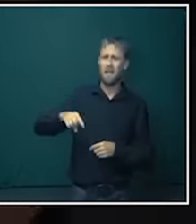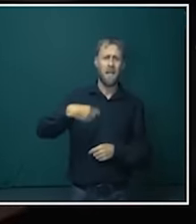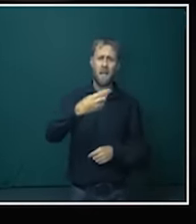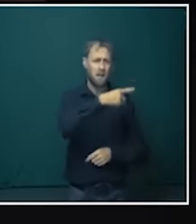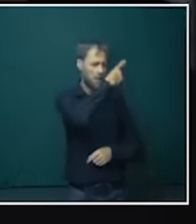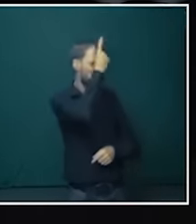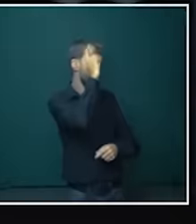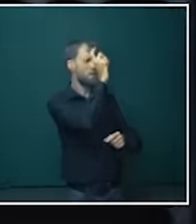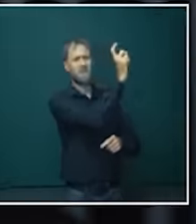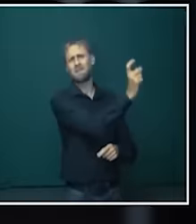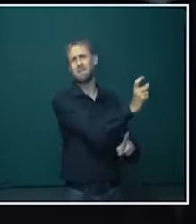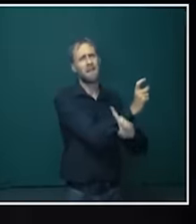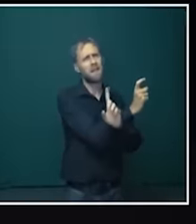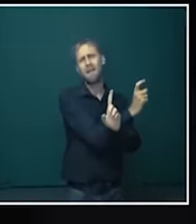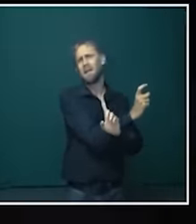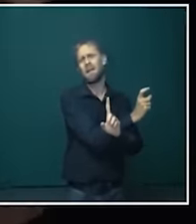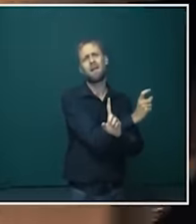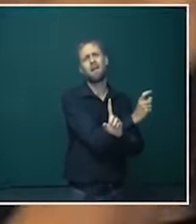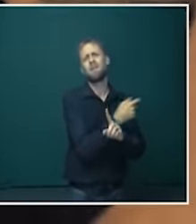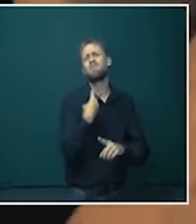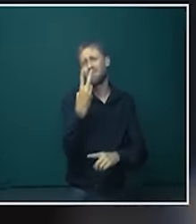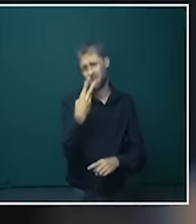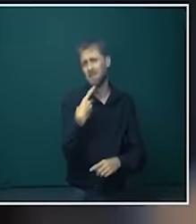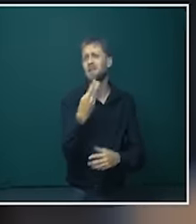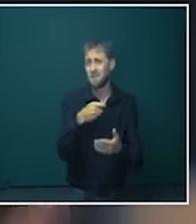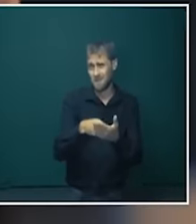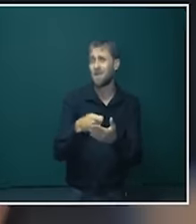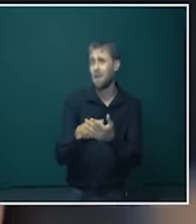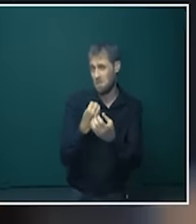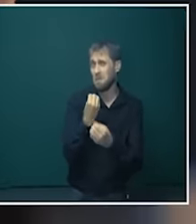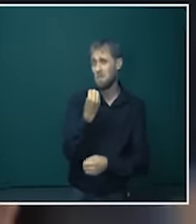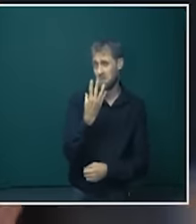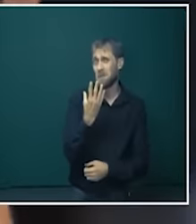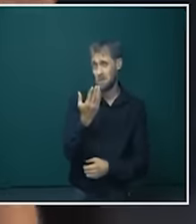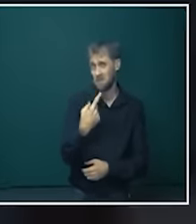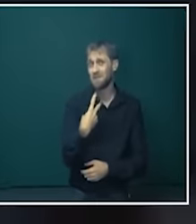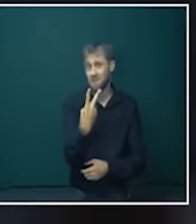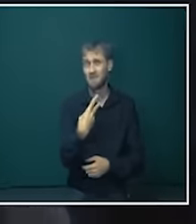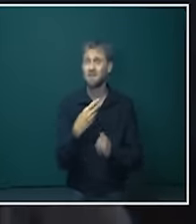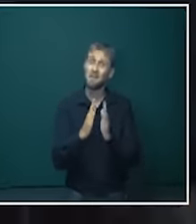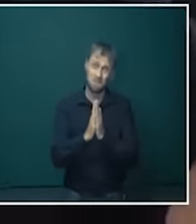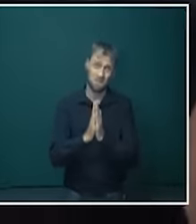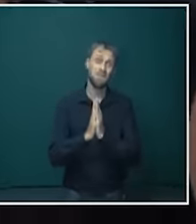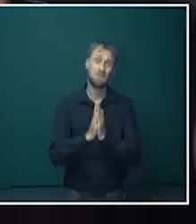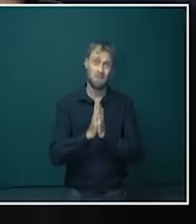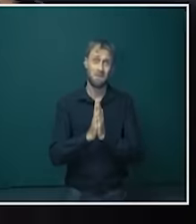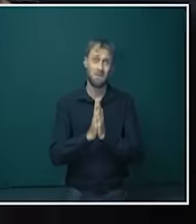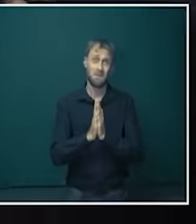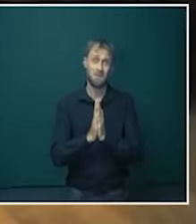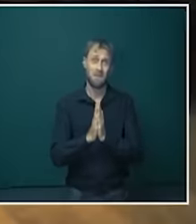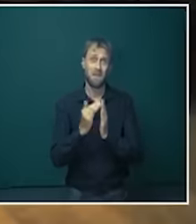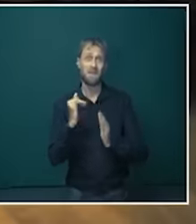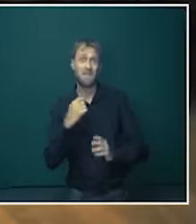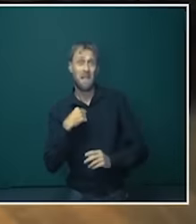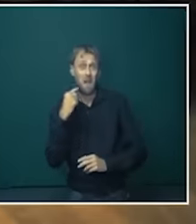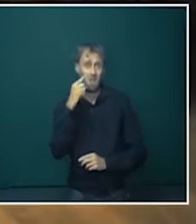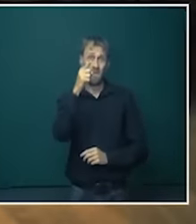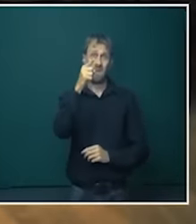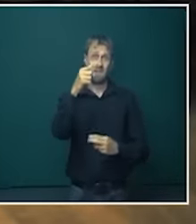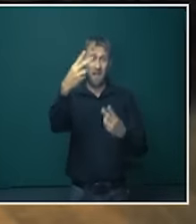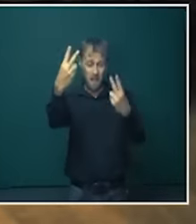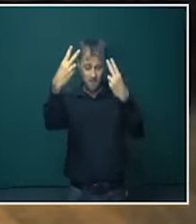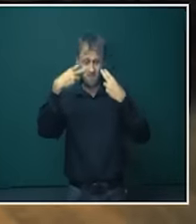pessoa. Vamos tentar ficar de boa. Se eu fosse você, eu